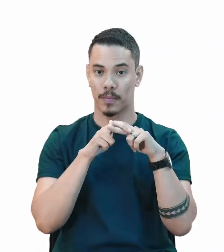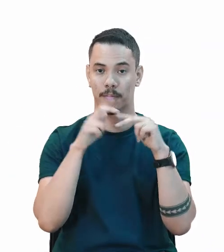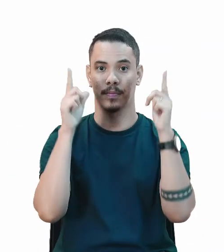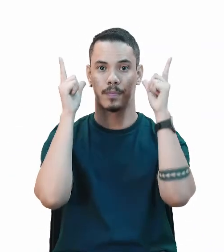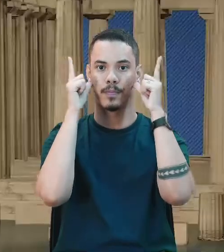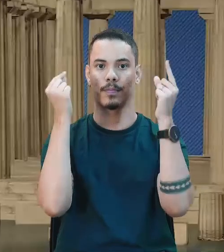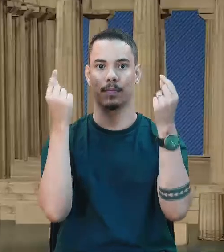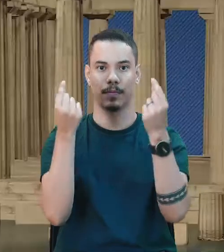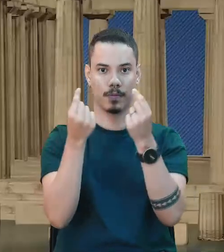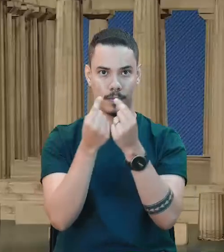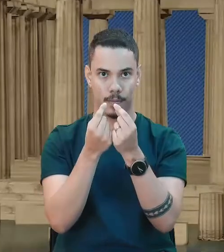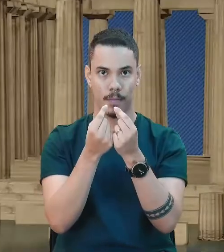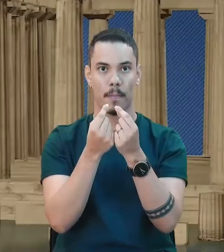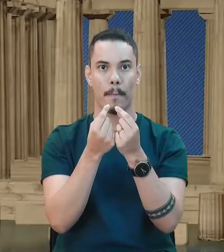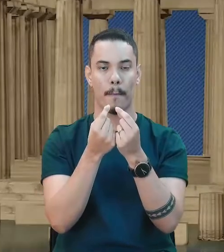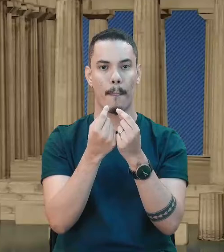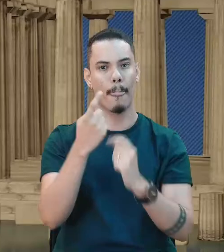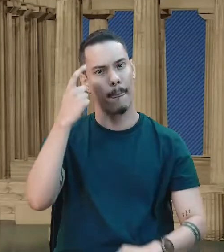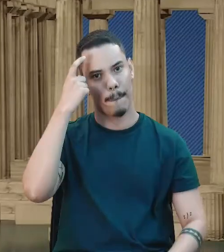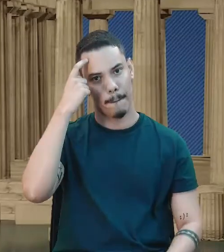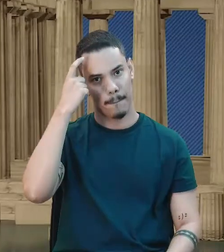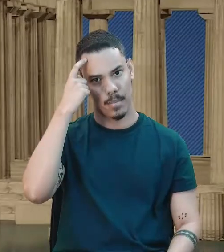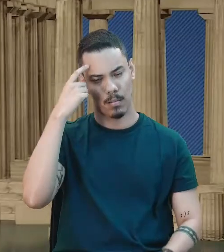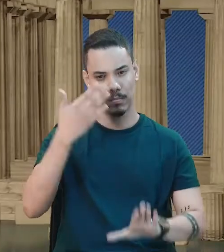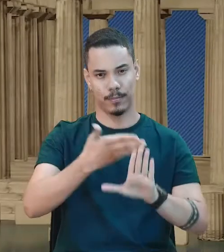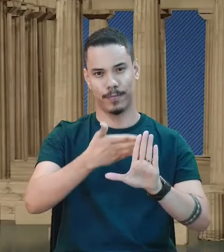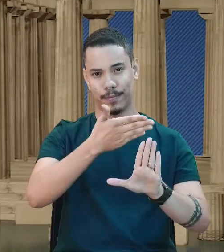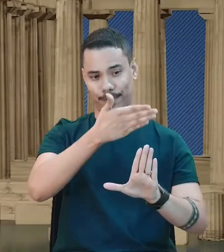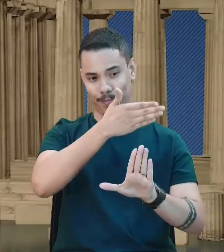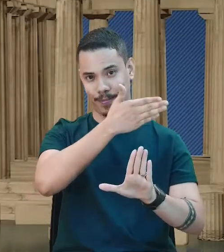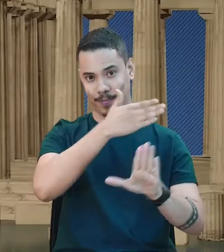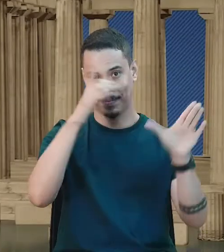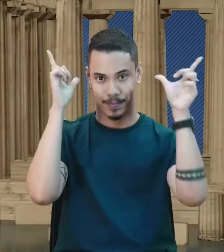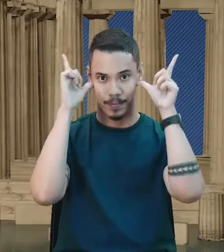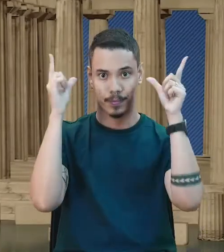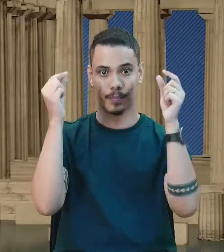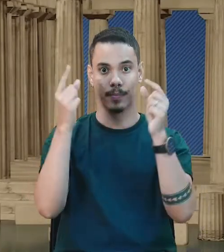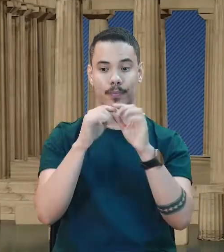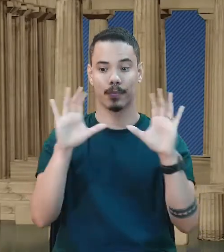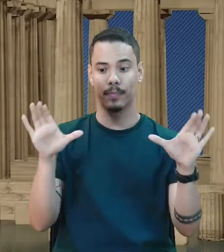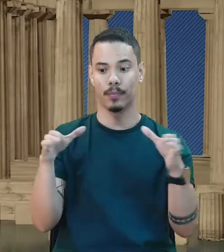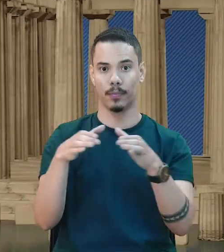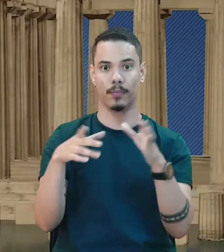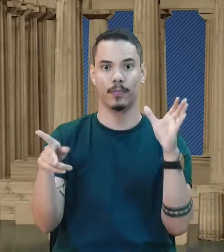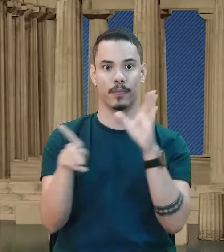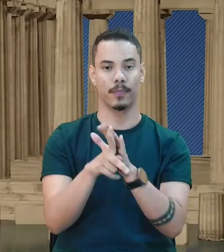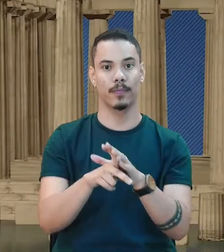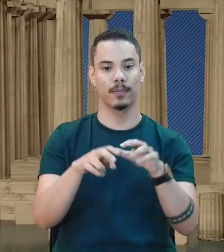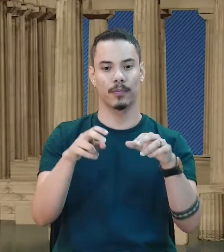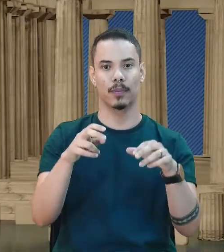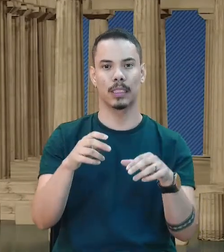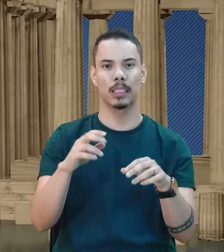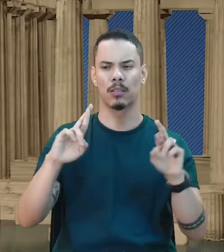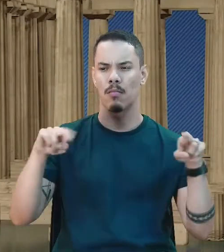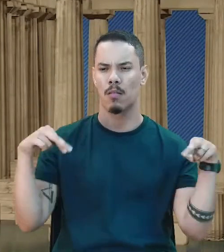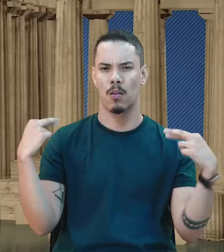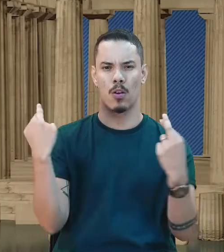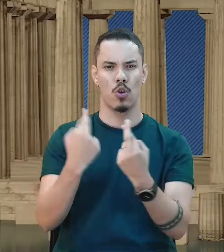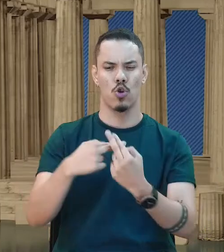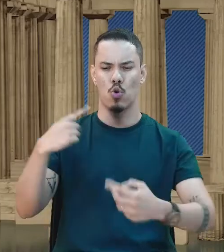gregos, vamos pensar lá na Grécia Antiga, quando os cidadãos se reuniam para debater os